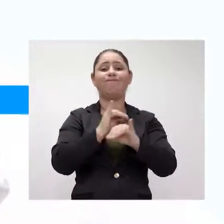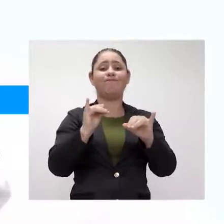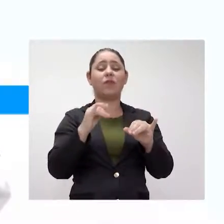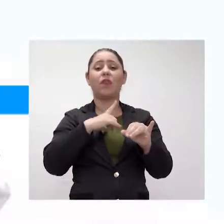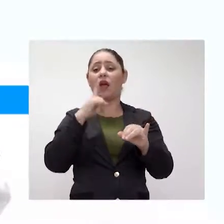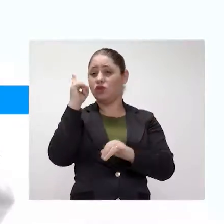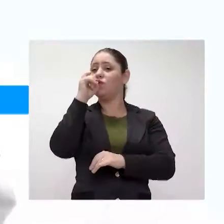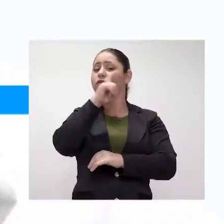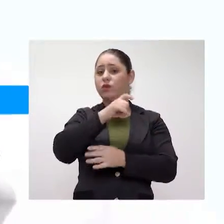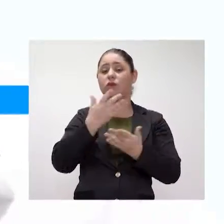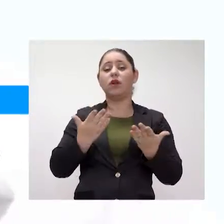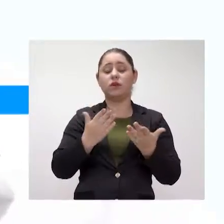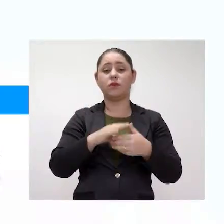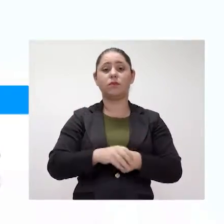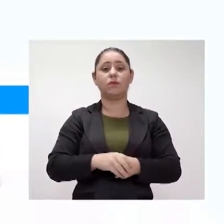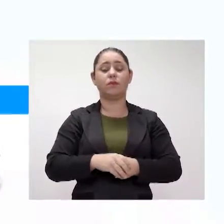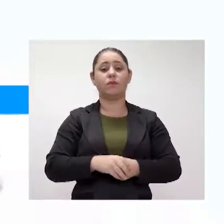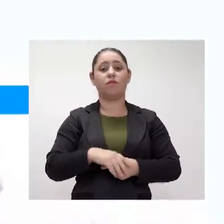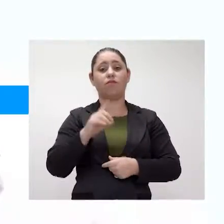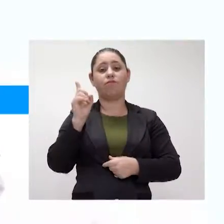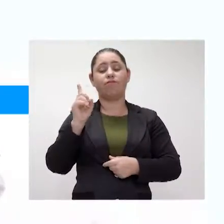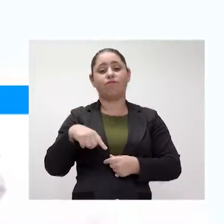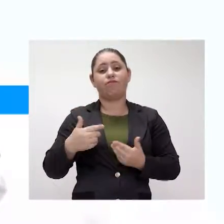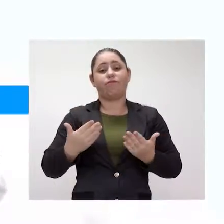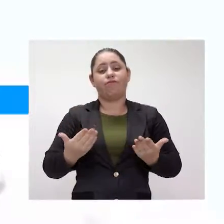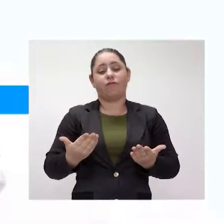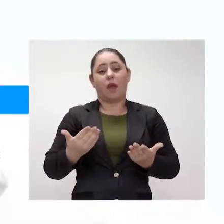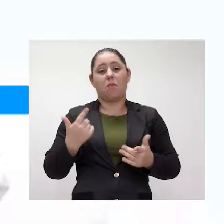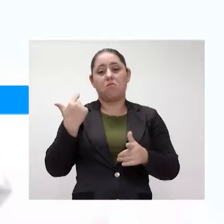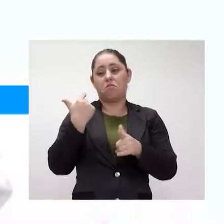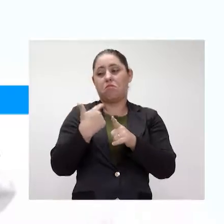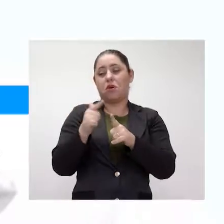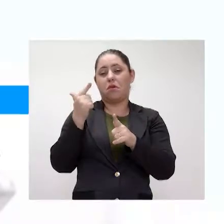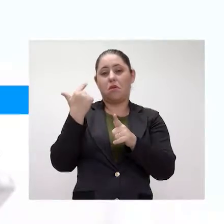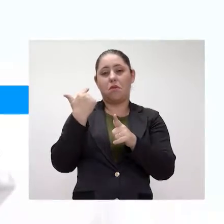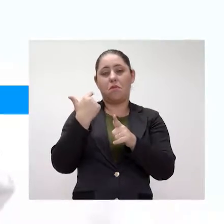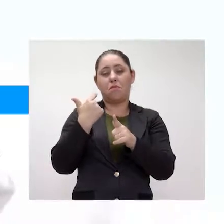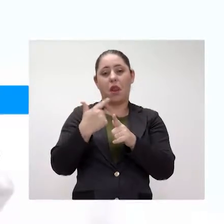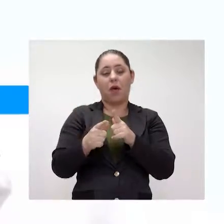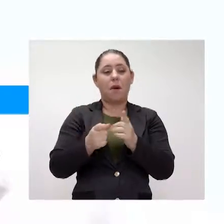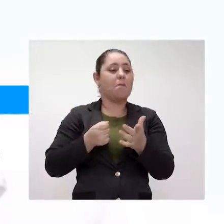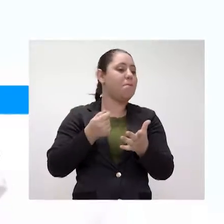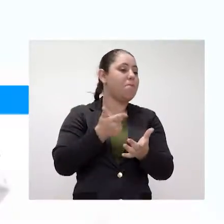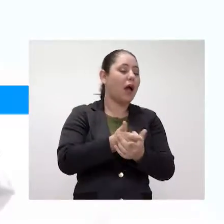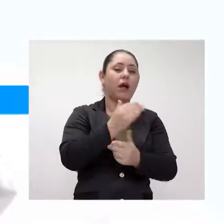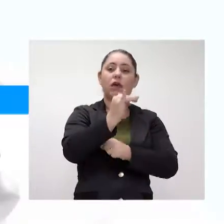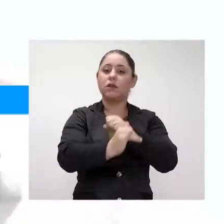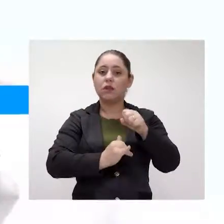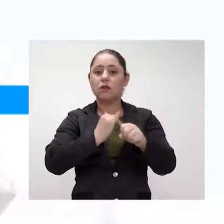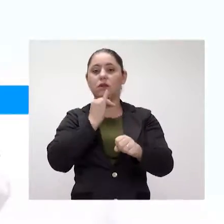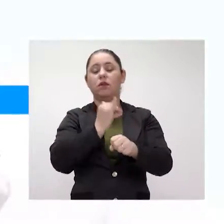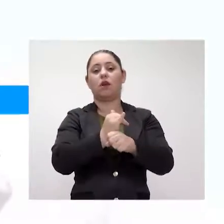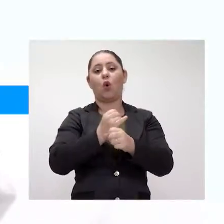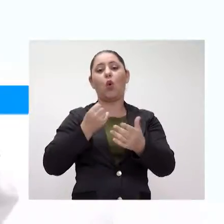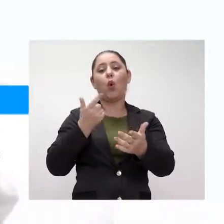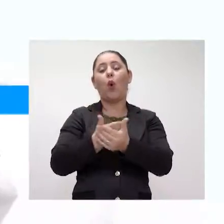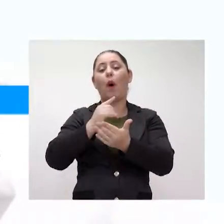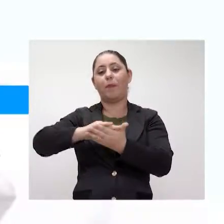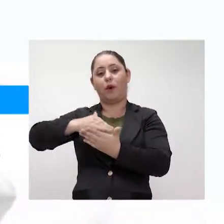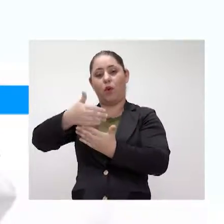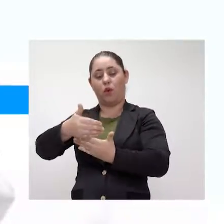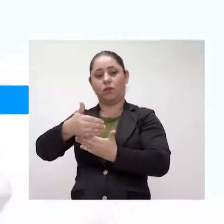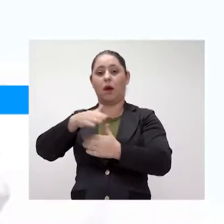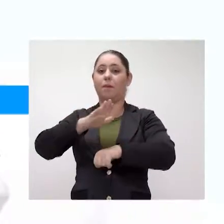dizendo que têm dificuldades e problemas de custeio de internet, também compra